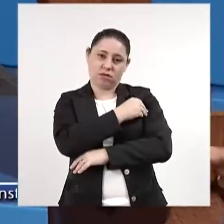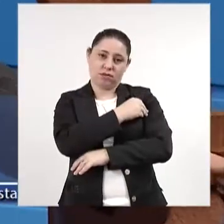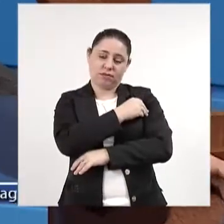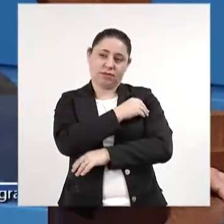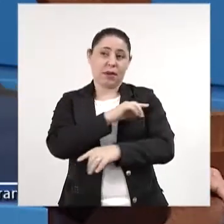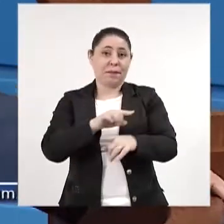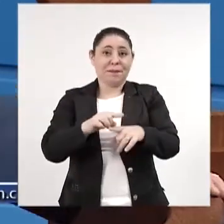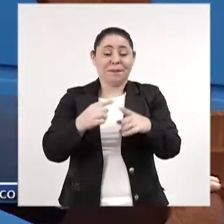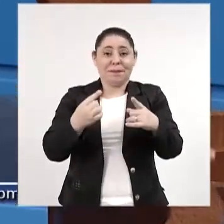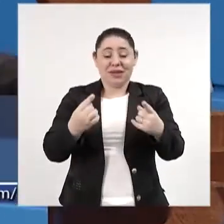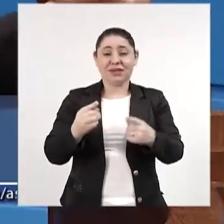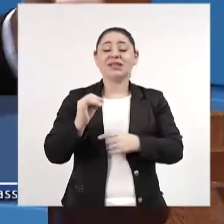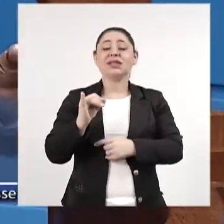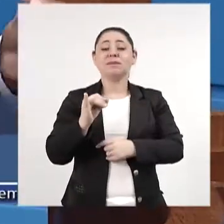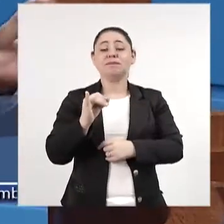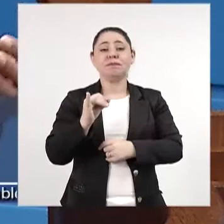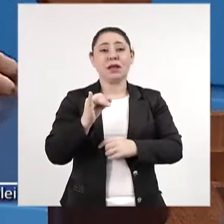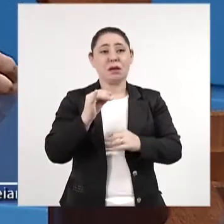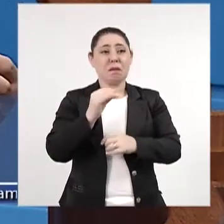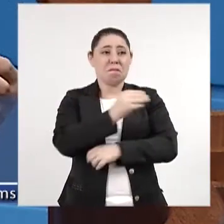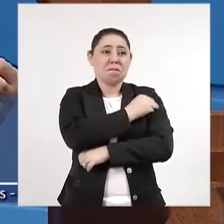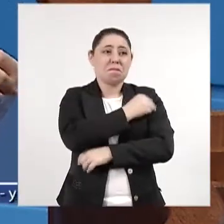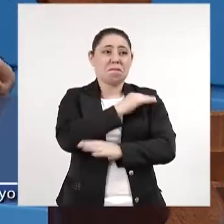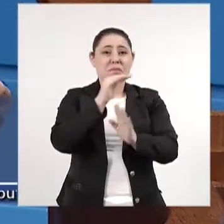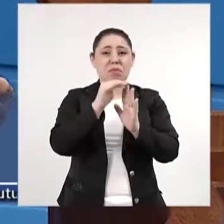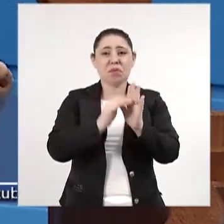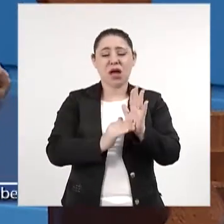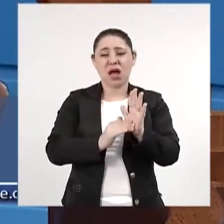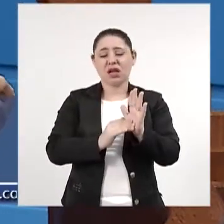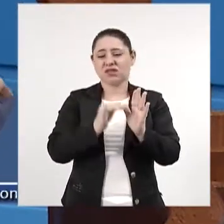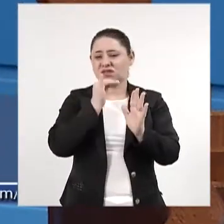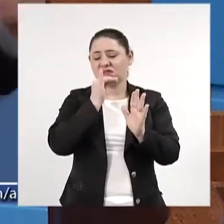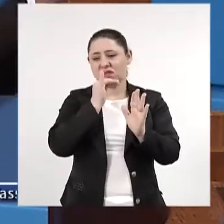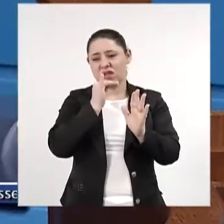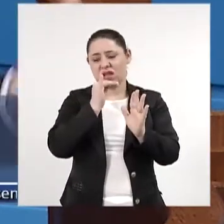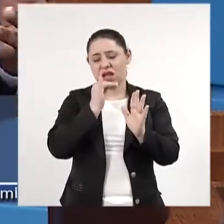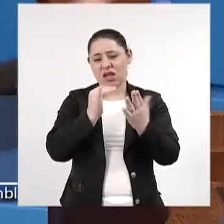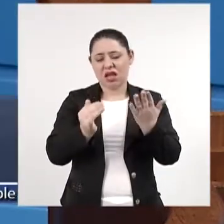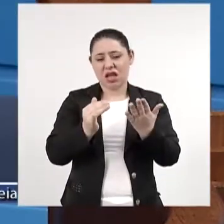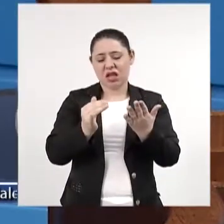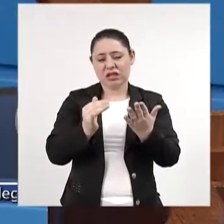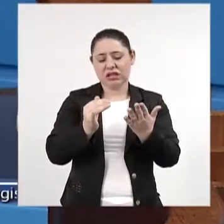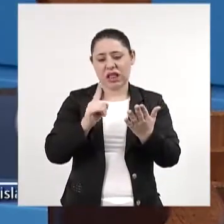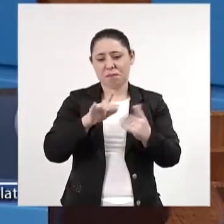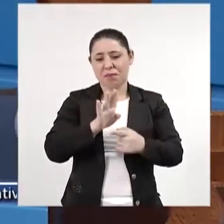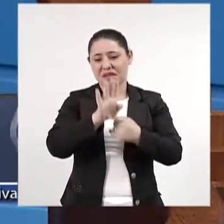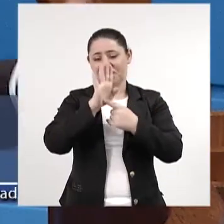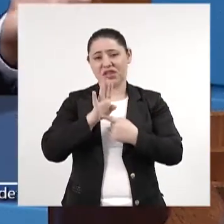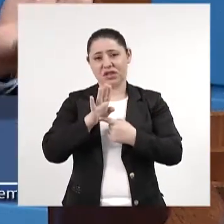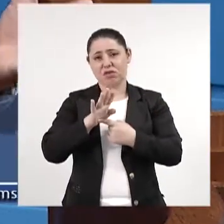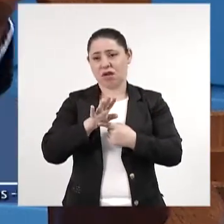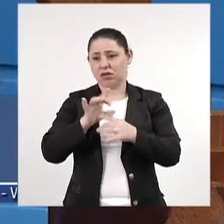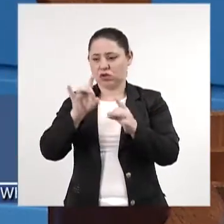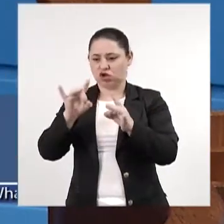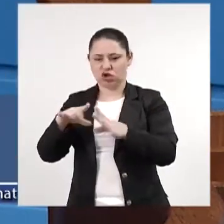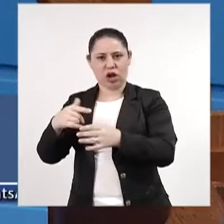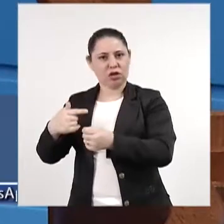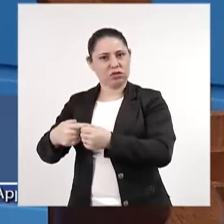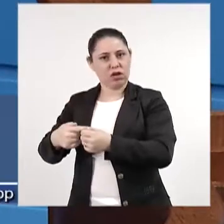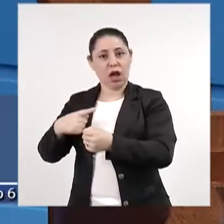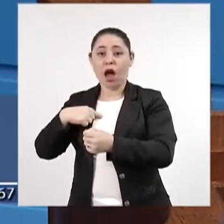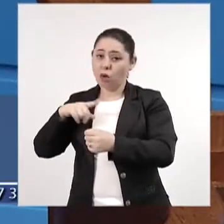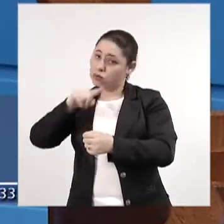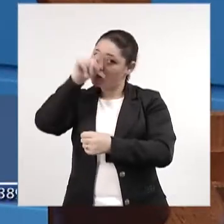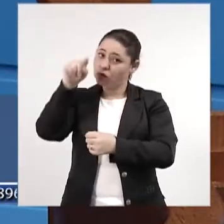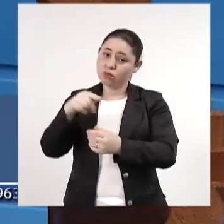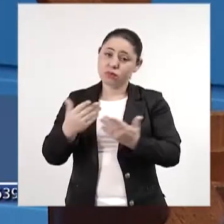baixando, deputado Gerson Claro, eu não vejo essa compensação de deixar de abastecer da gasolina e abastecer no álcool ainda. É isso que eu estou questionando